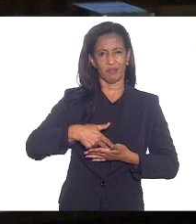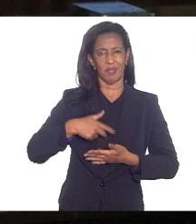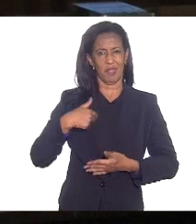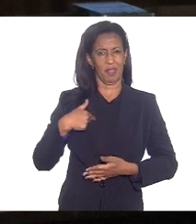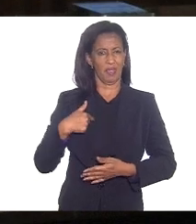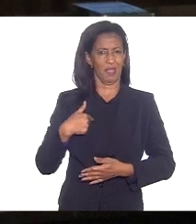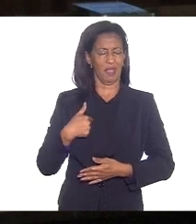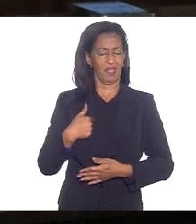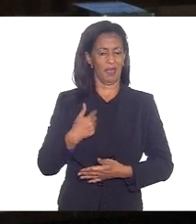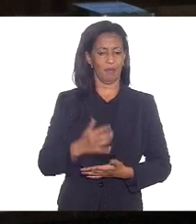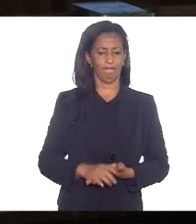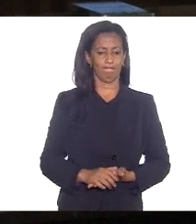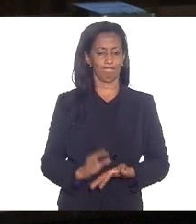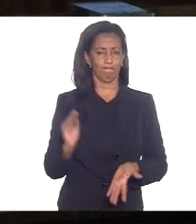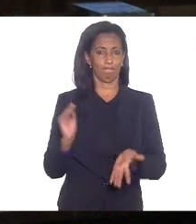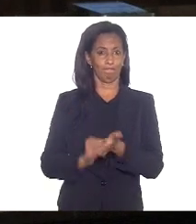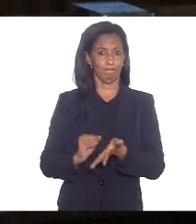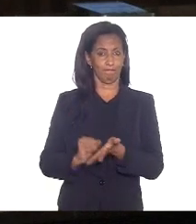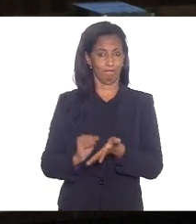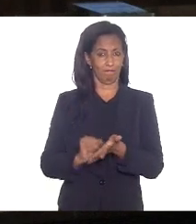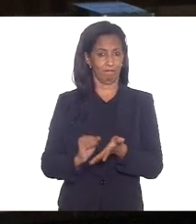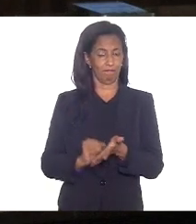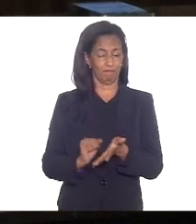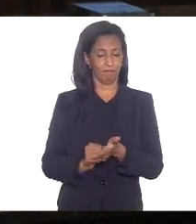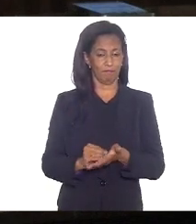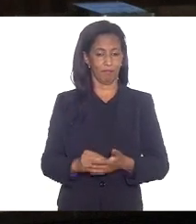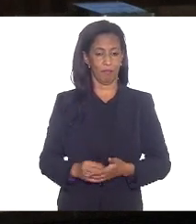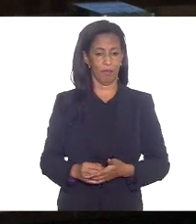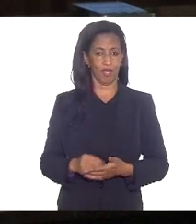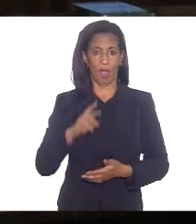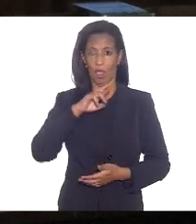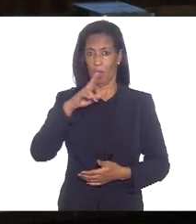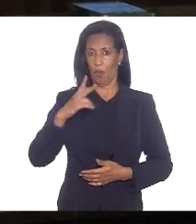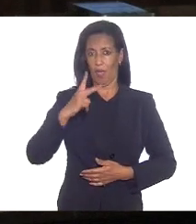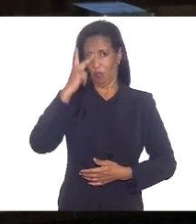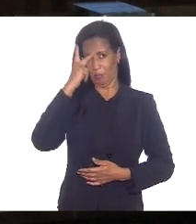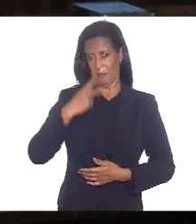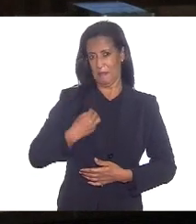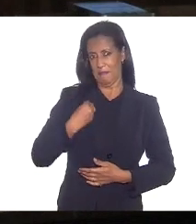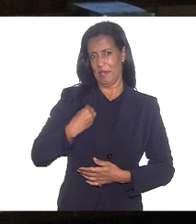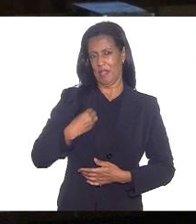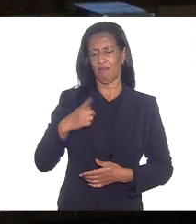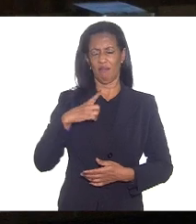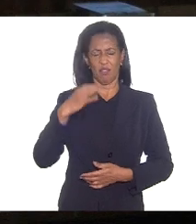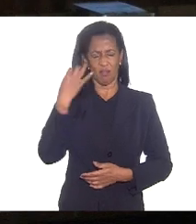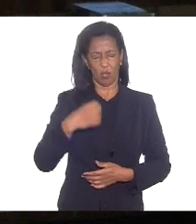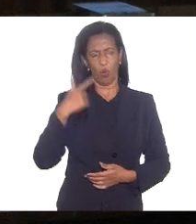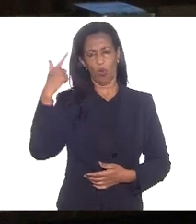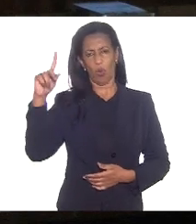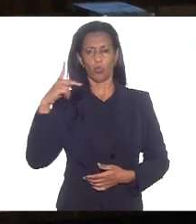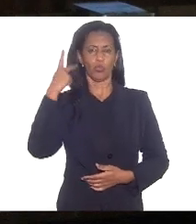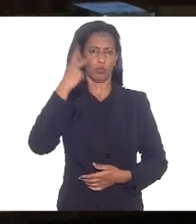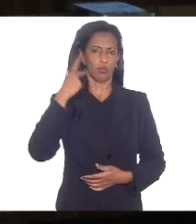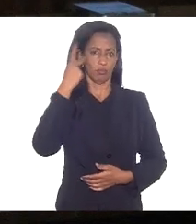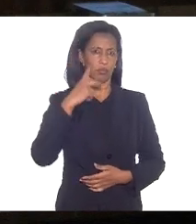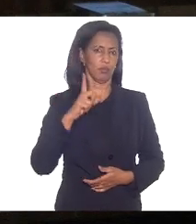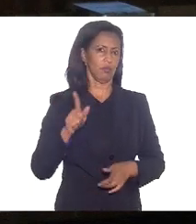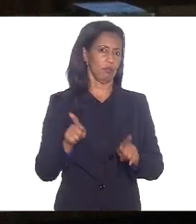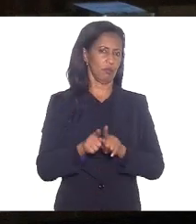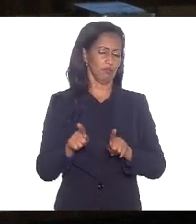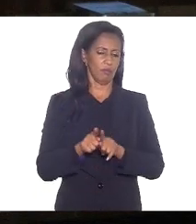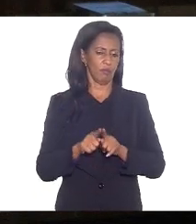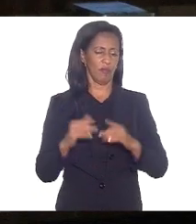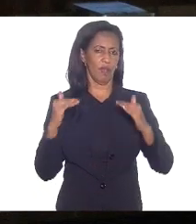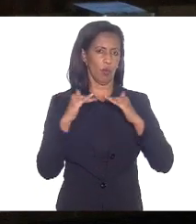indignação que não é só minha. Eu tenho certeza que diversos parlamentares também